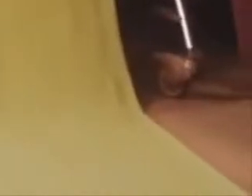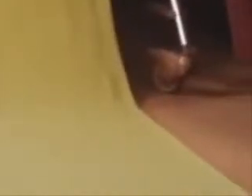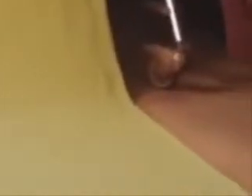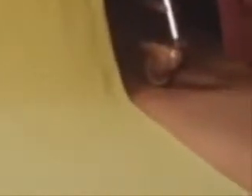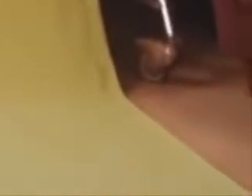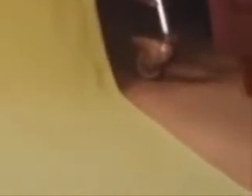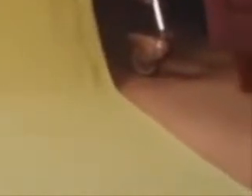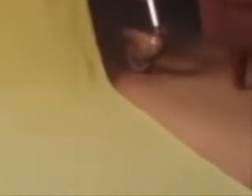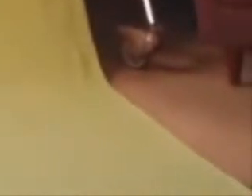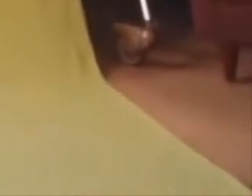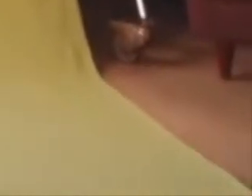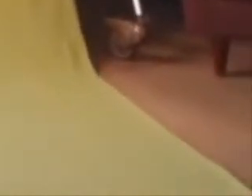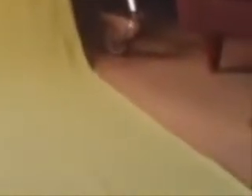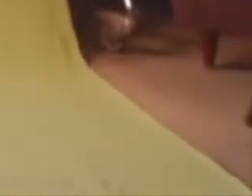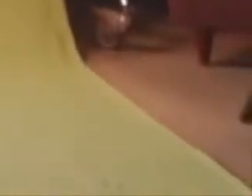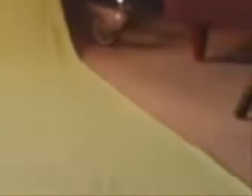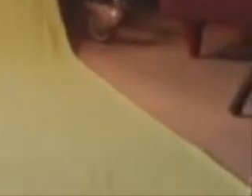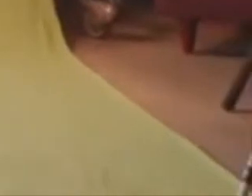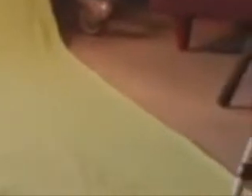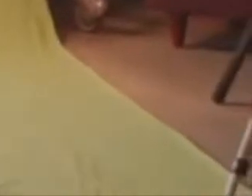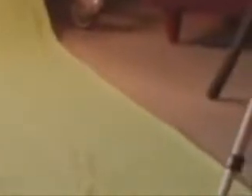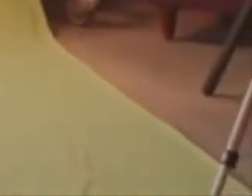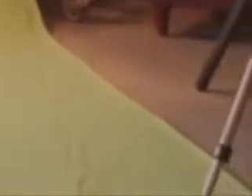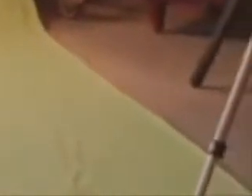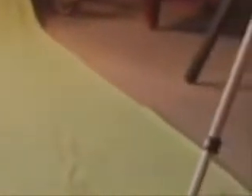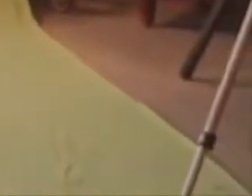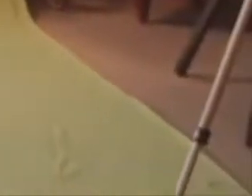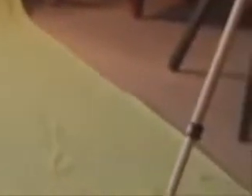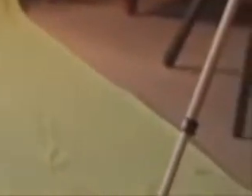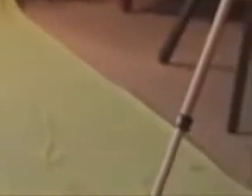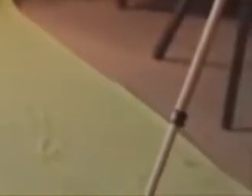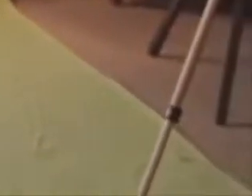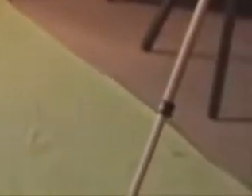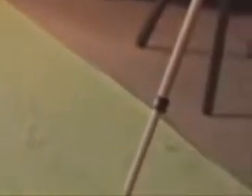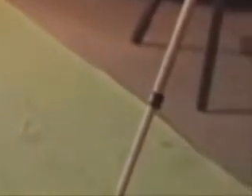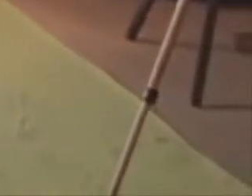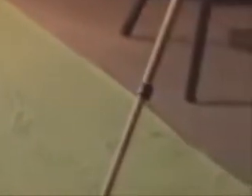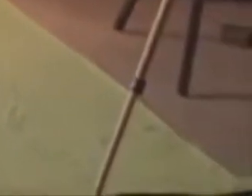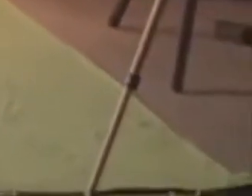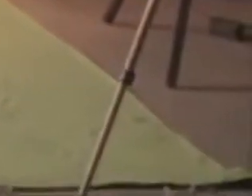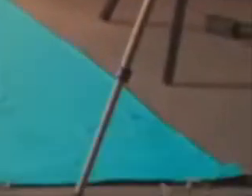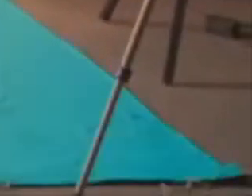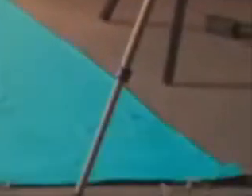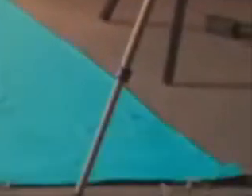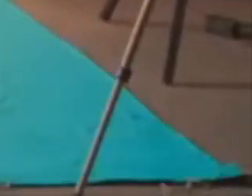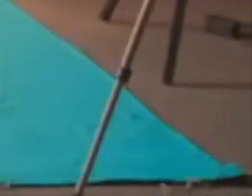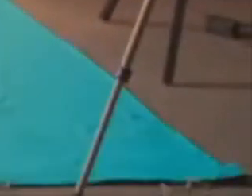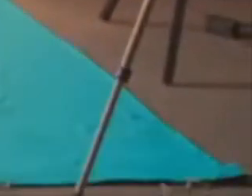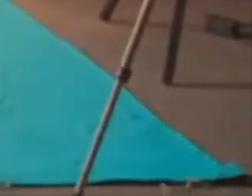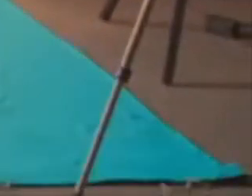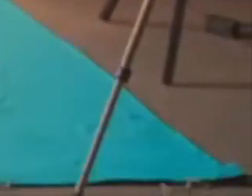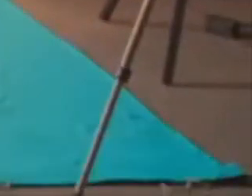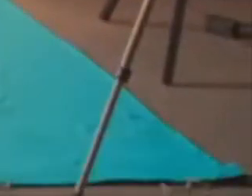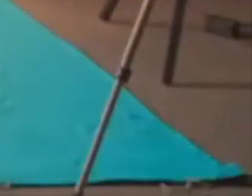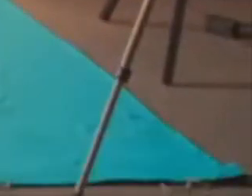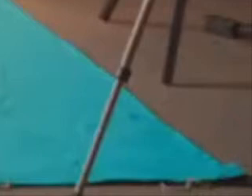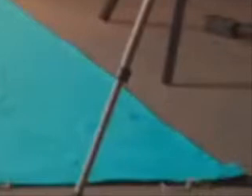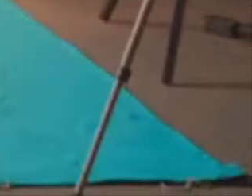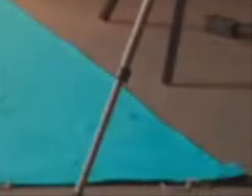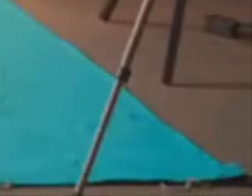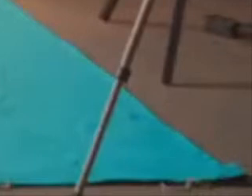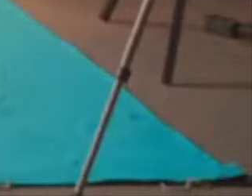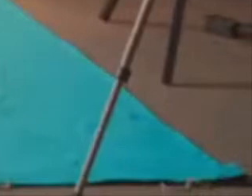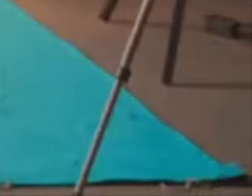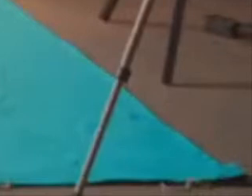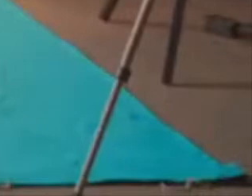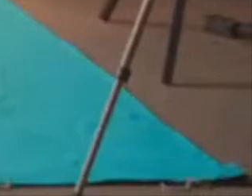uma palavra universal. Vem do latim, por isso que o V tem som de U e significa tudo. Porque no universo